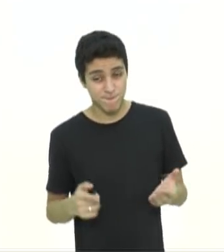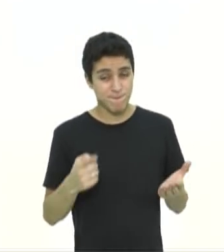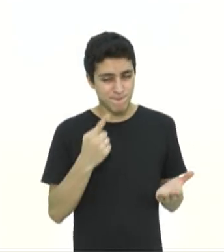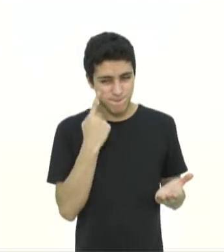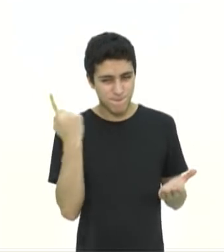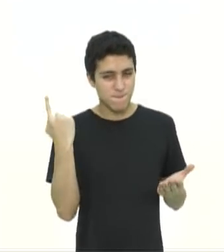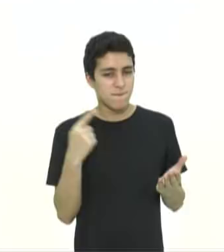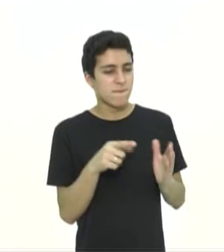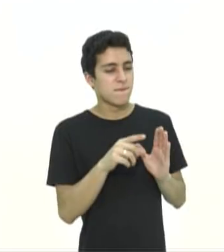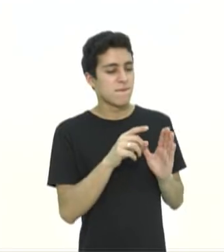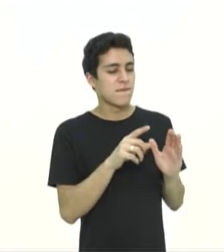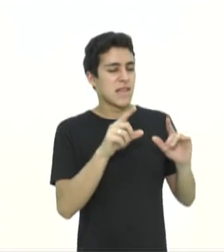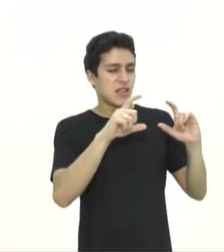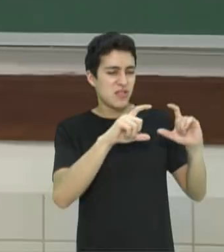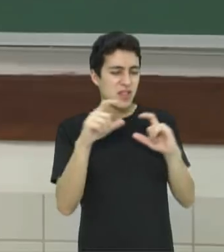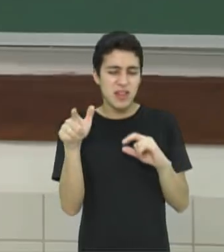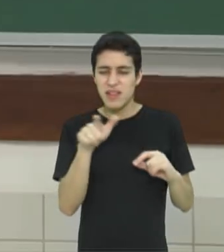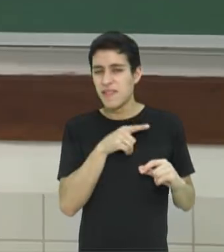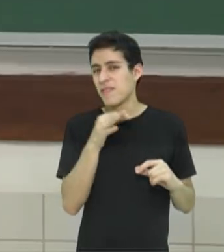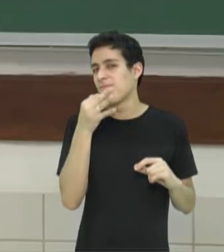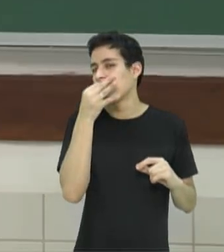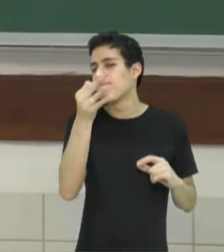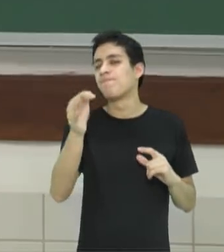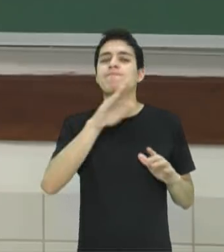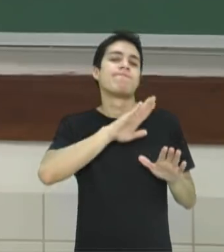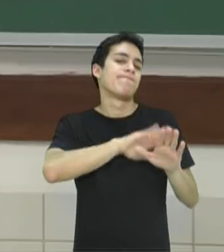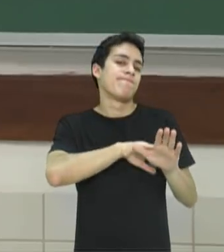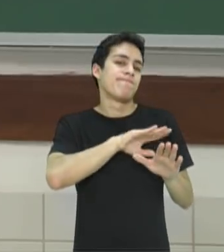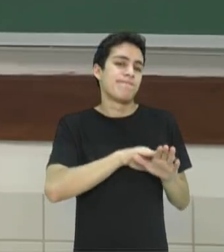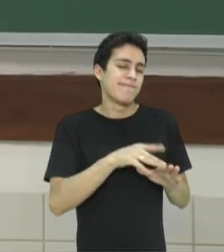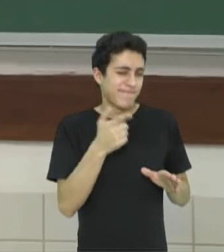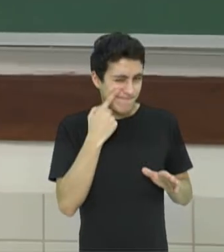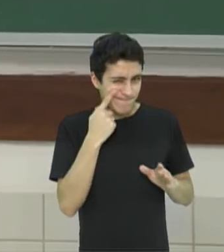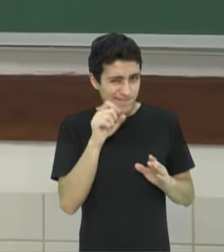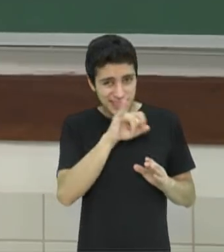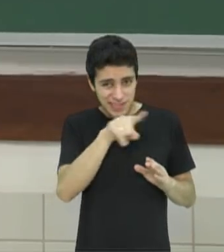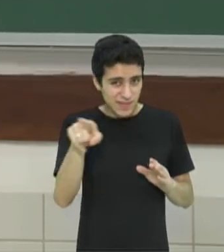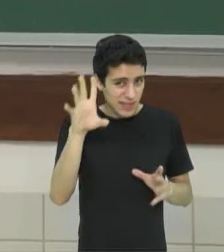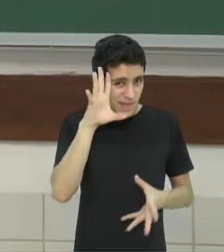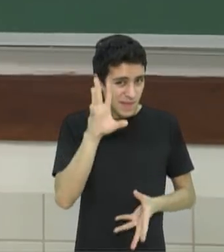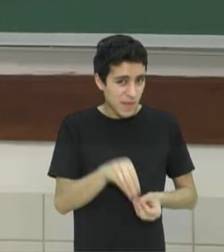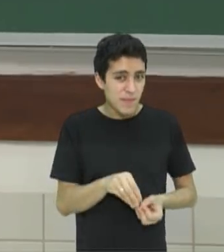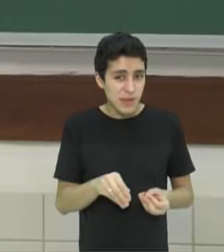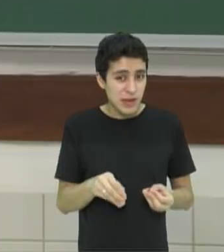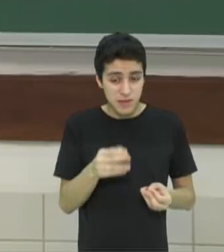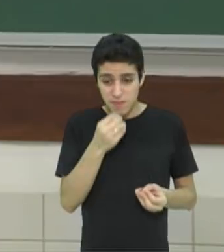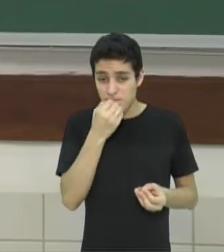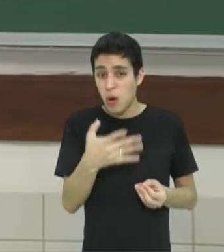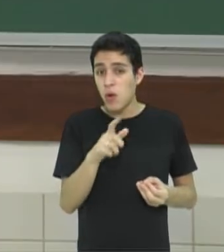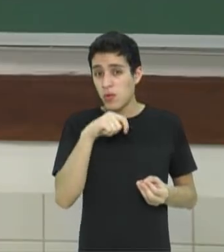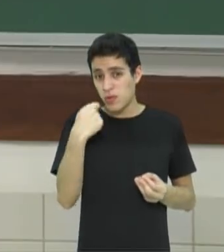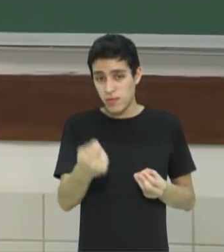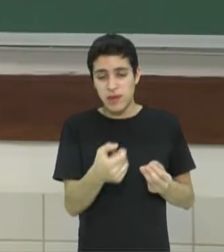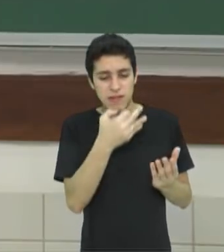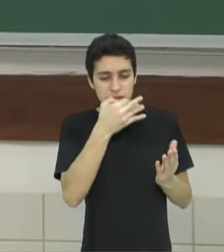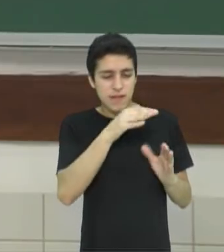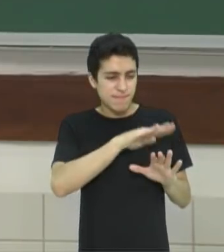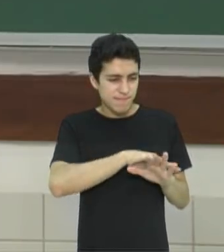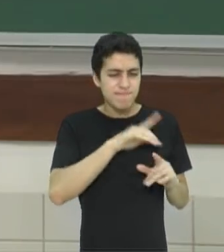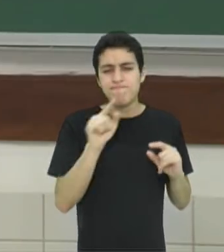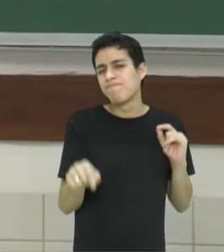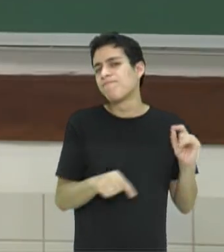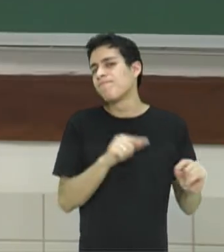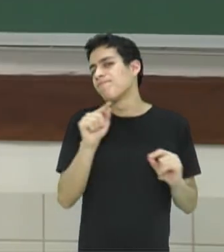Nessa tirinha existe uma crítica implícita. Vamos ver se vocês estão bons de crítica implícita? O